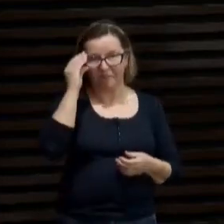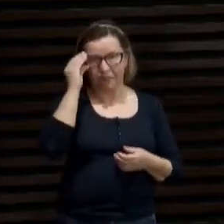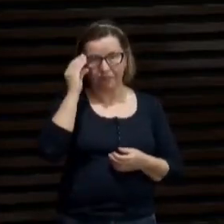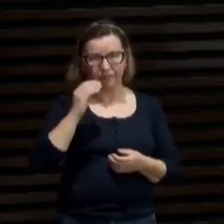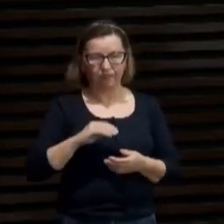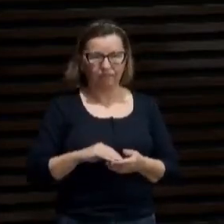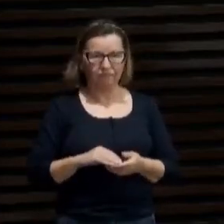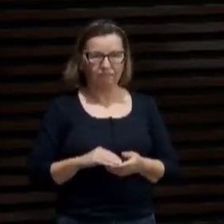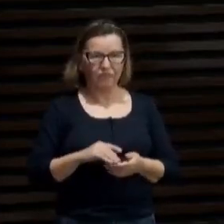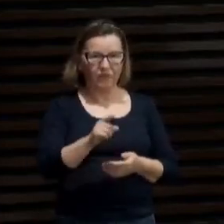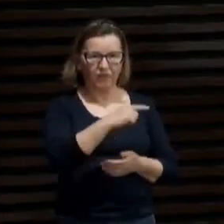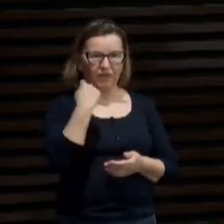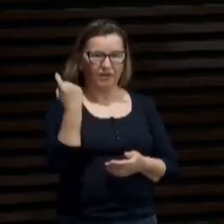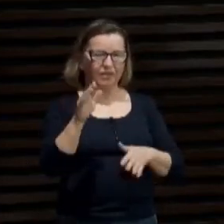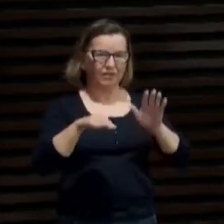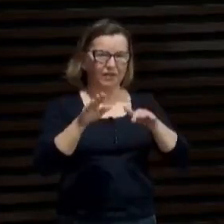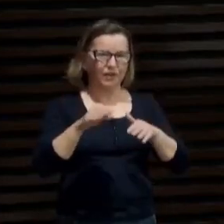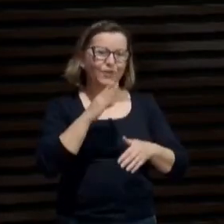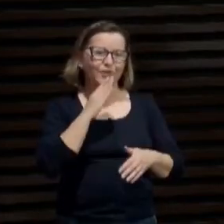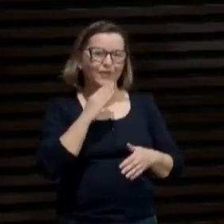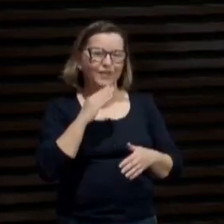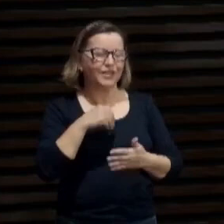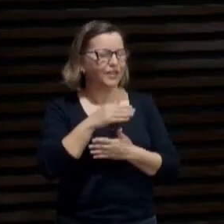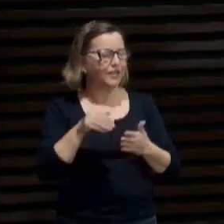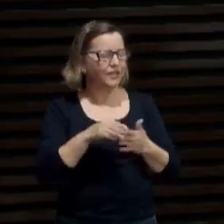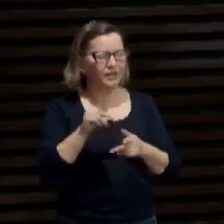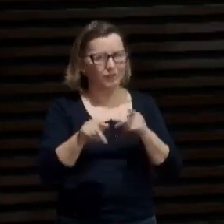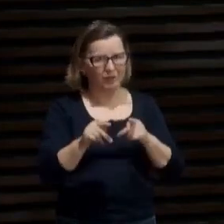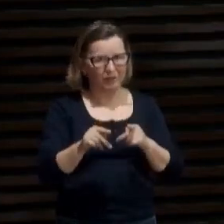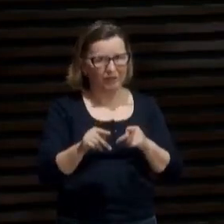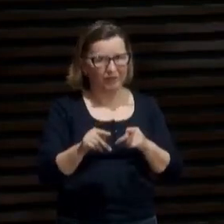Seja a vossa moderação conhecida de todos os homens. Perto está o Senhor.